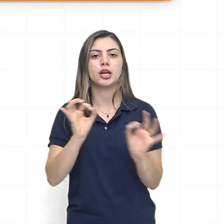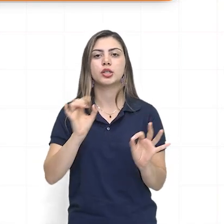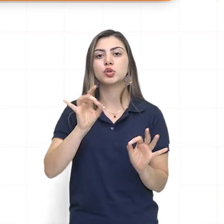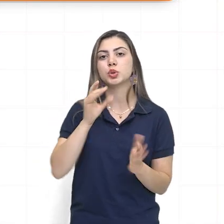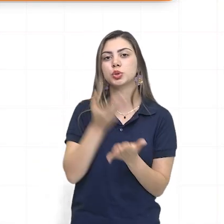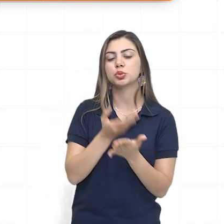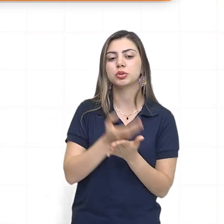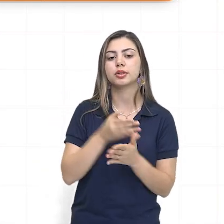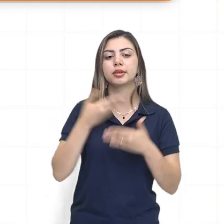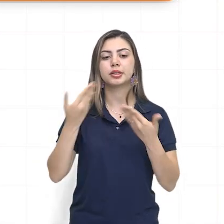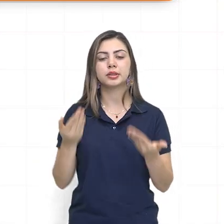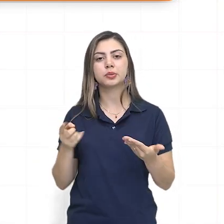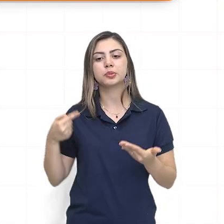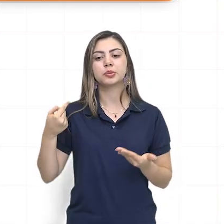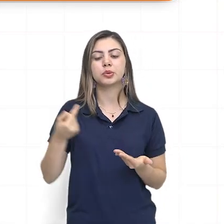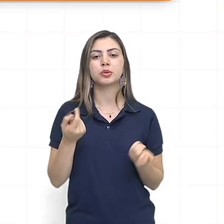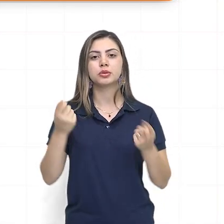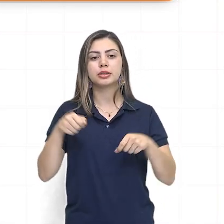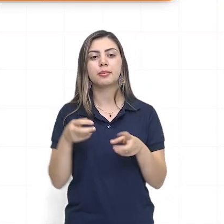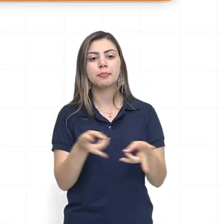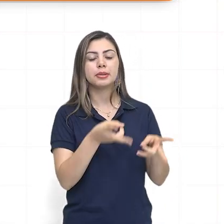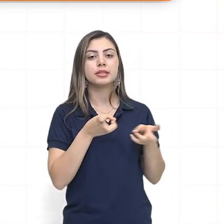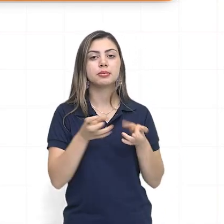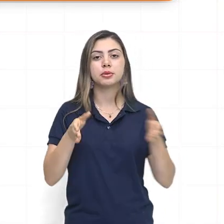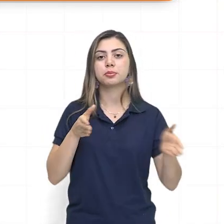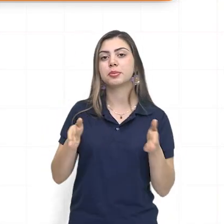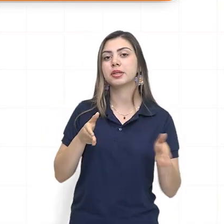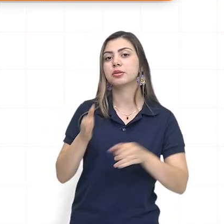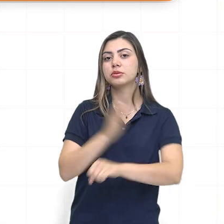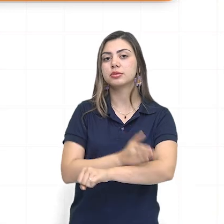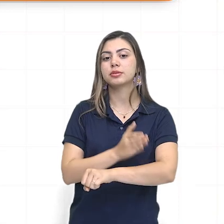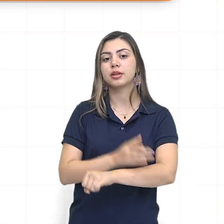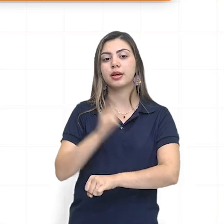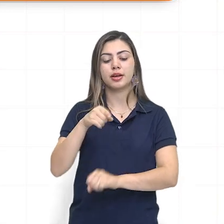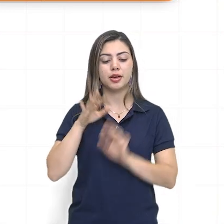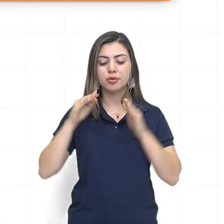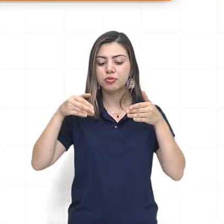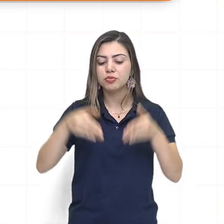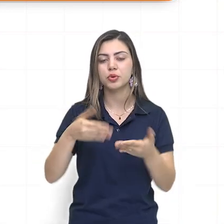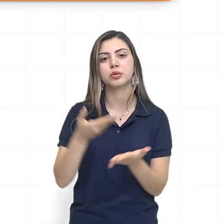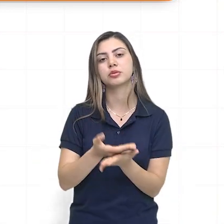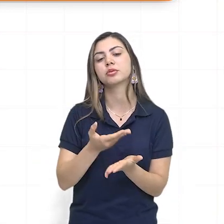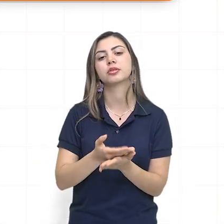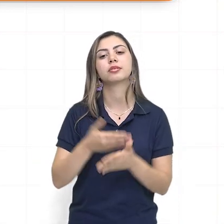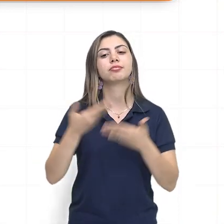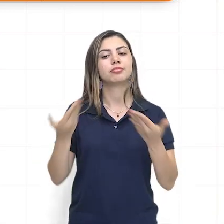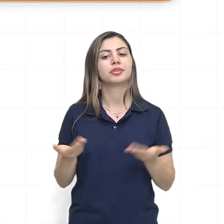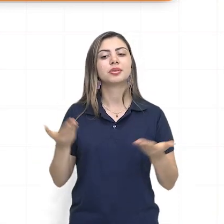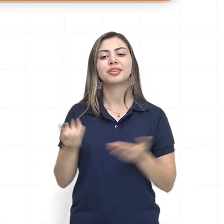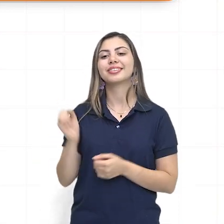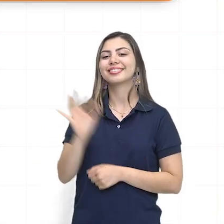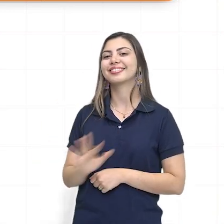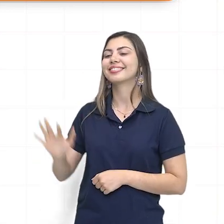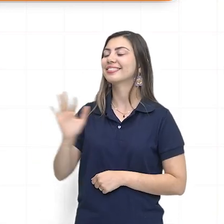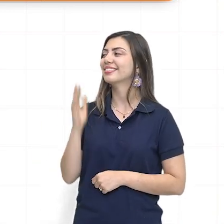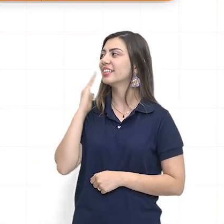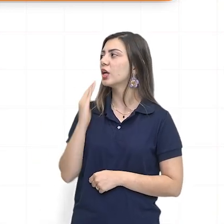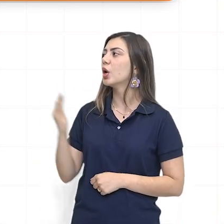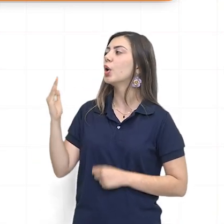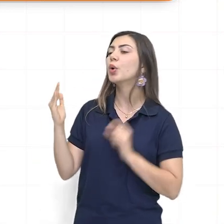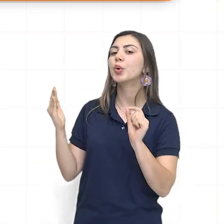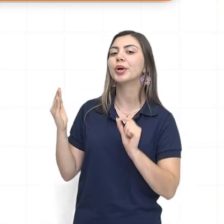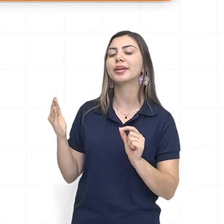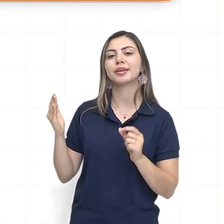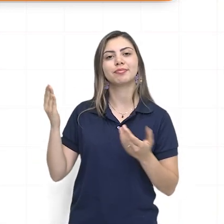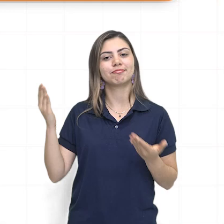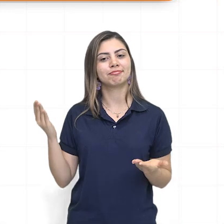único referencial possível para se ver a Idade Média é a própria Idade Média. Por isso que aparece então na telinha de vocês